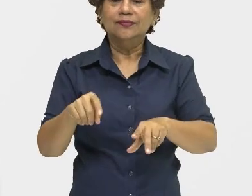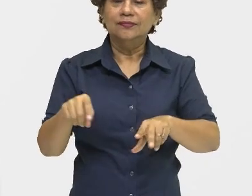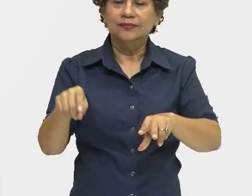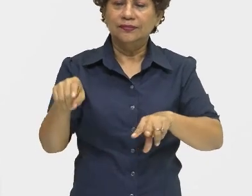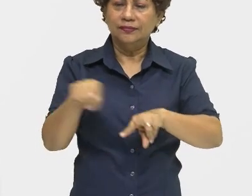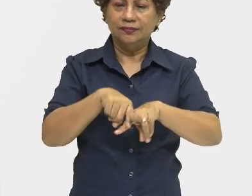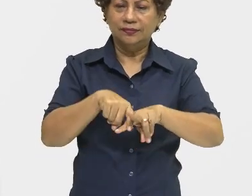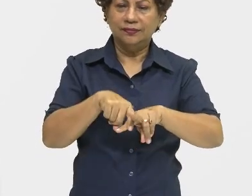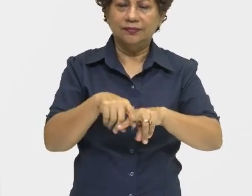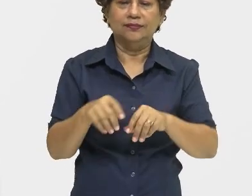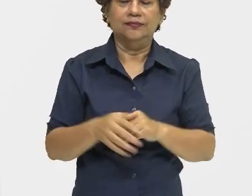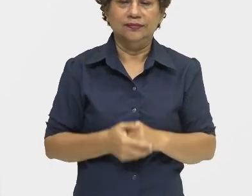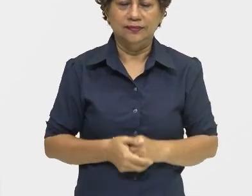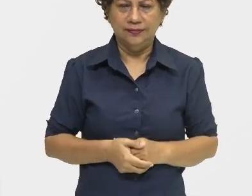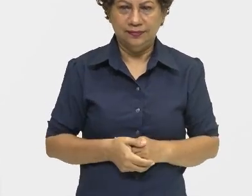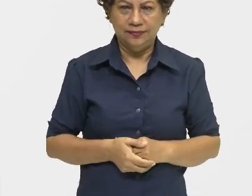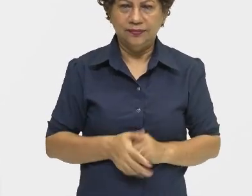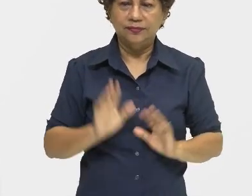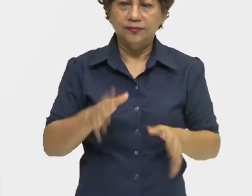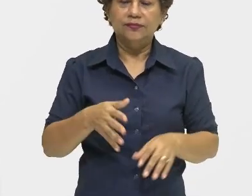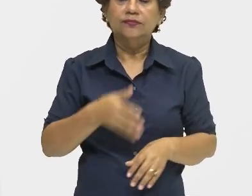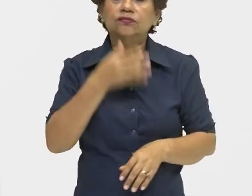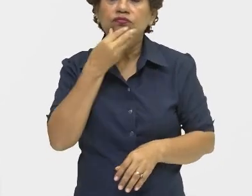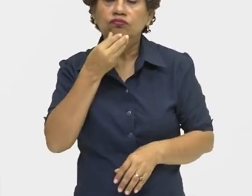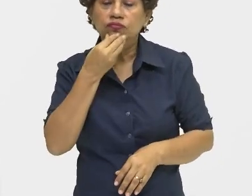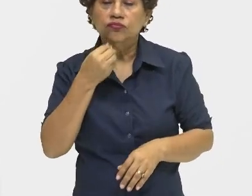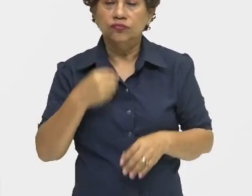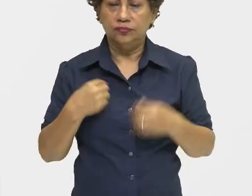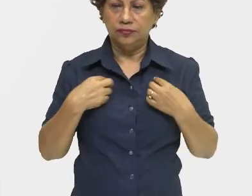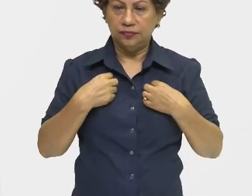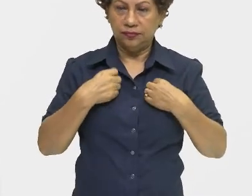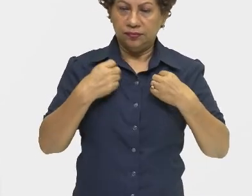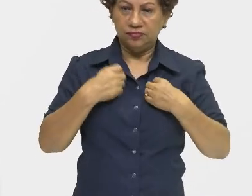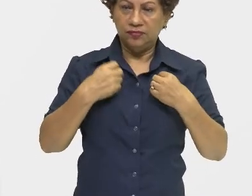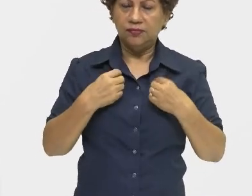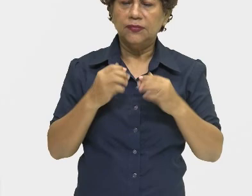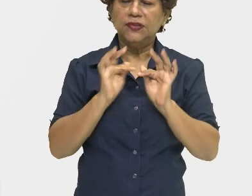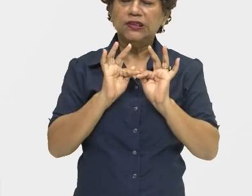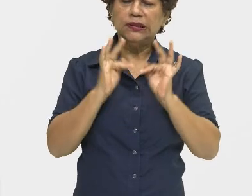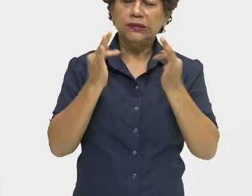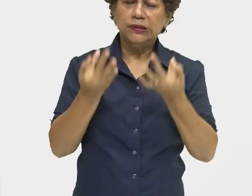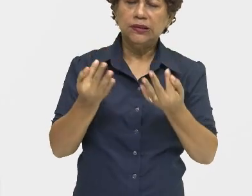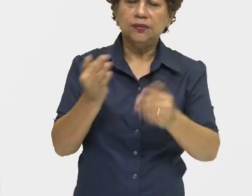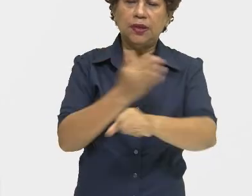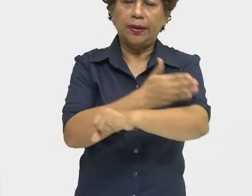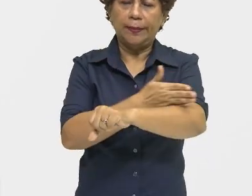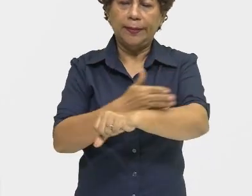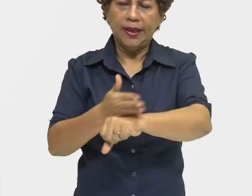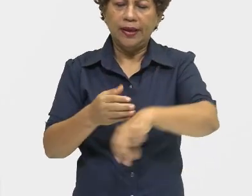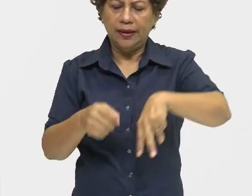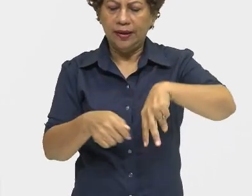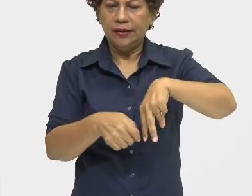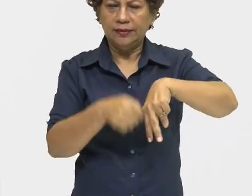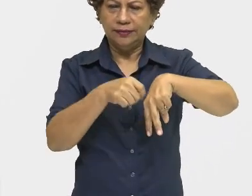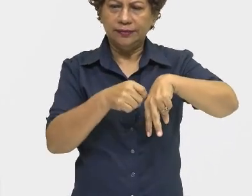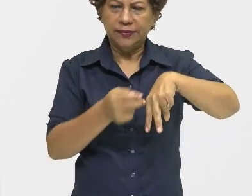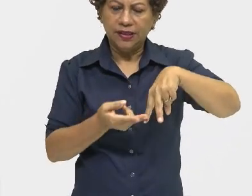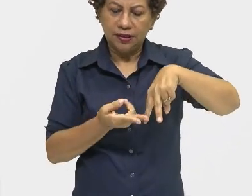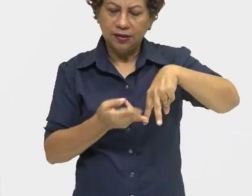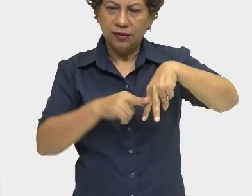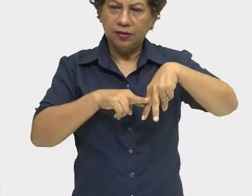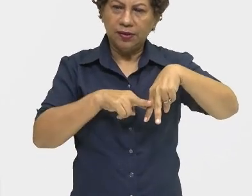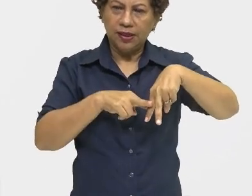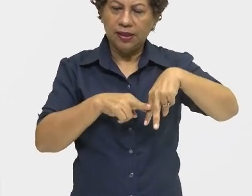dos homens, ele é mais simples, sendo o costume utilizar uma calça branca estilo uma bermuda, com a bainha dobrada,